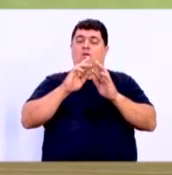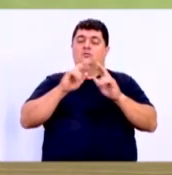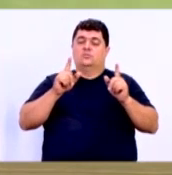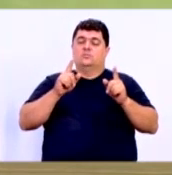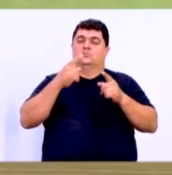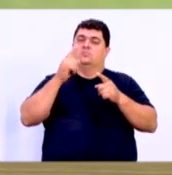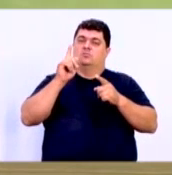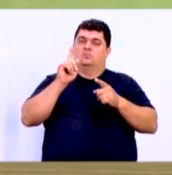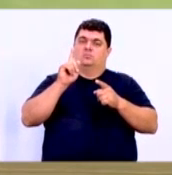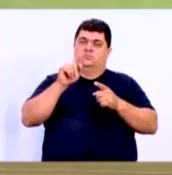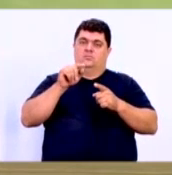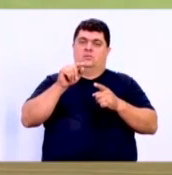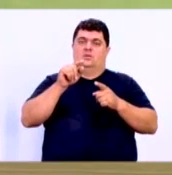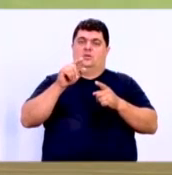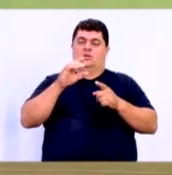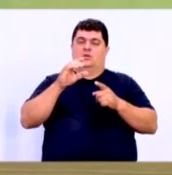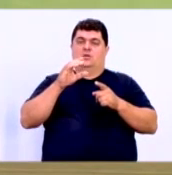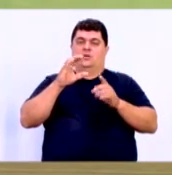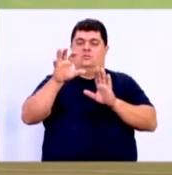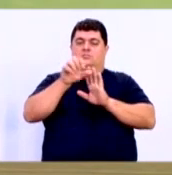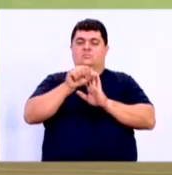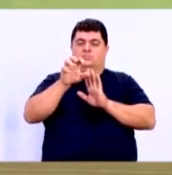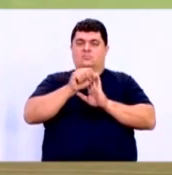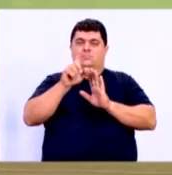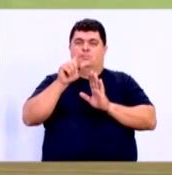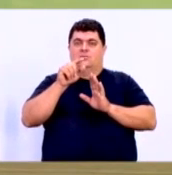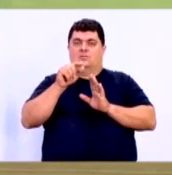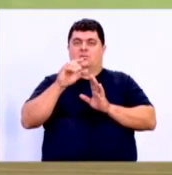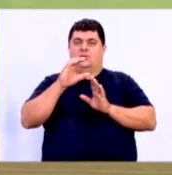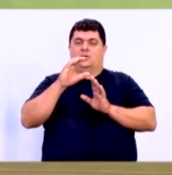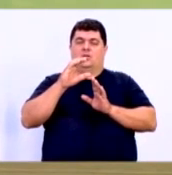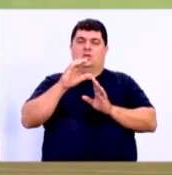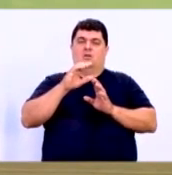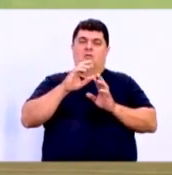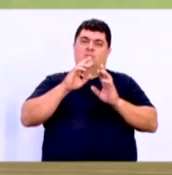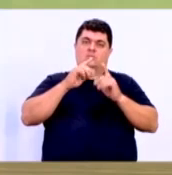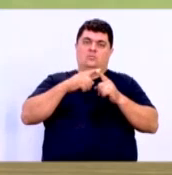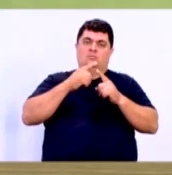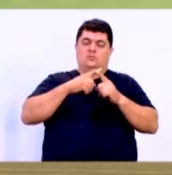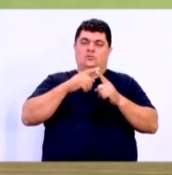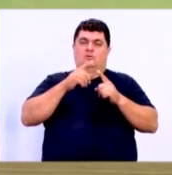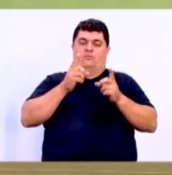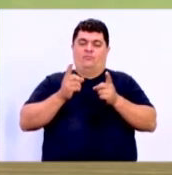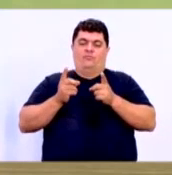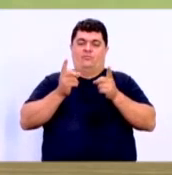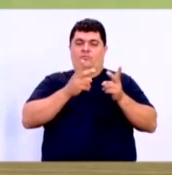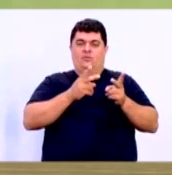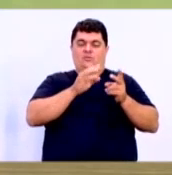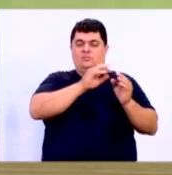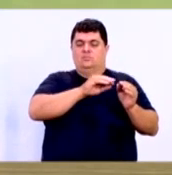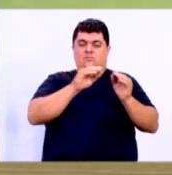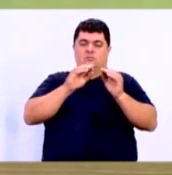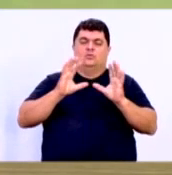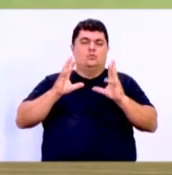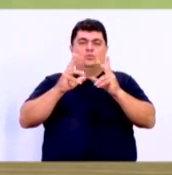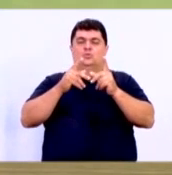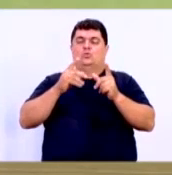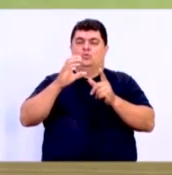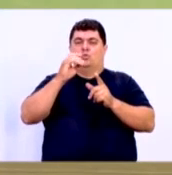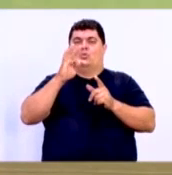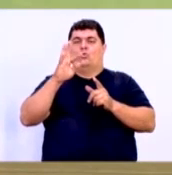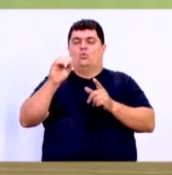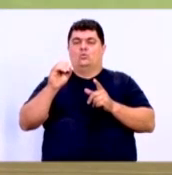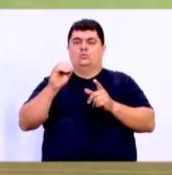diferença. No custo de absorção, lá no custo dos produtos vendidos, você aloca todos os custos,